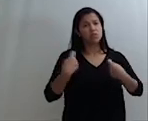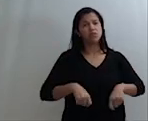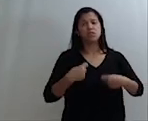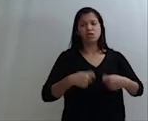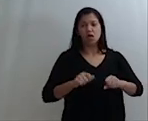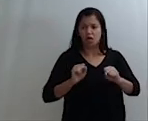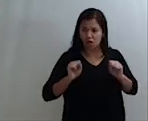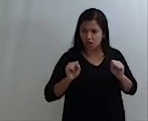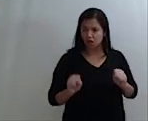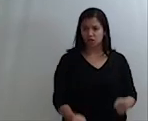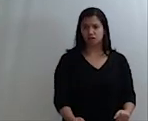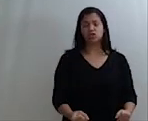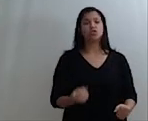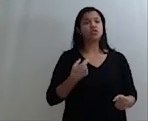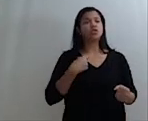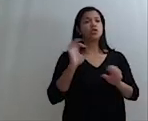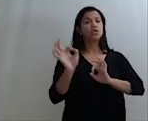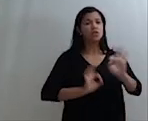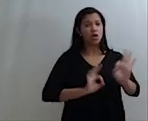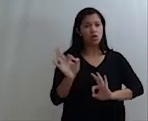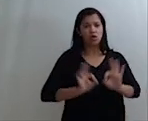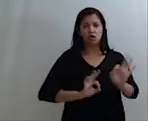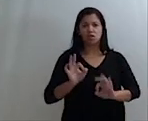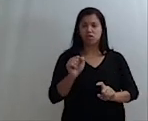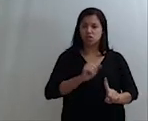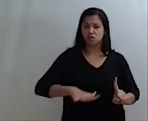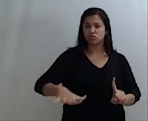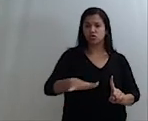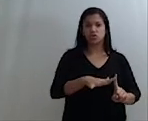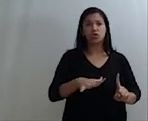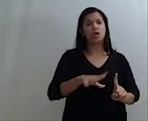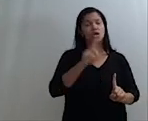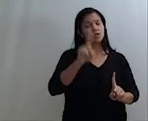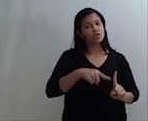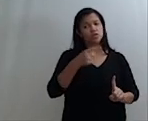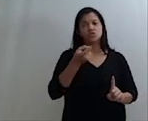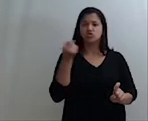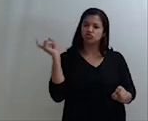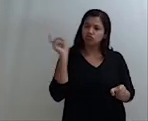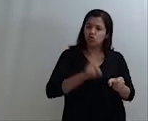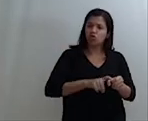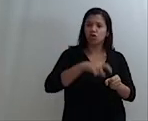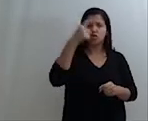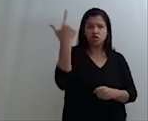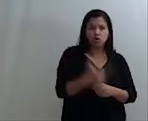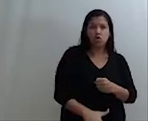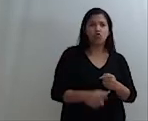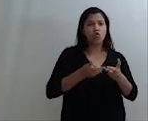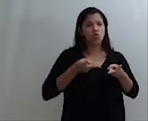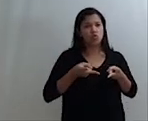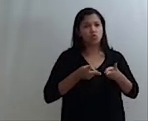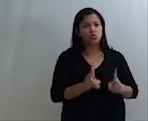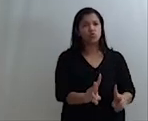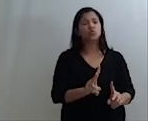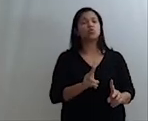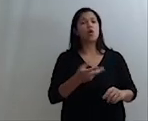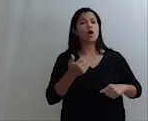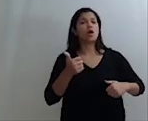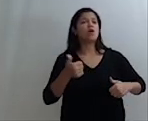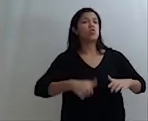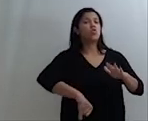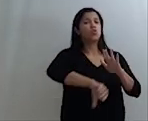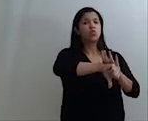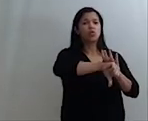pública evitando essa reiteração na prática criminosa é também necessária a medida por conveniência da instrução